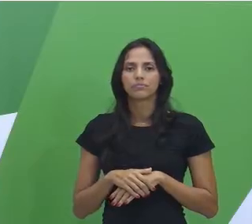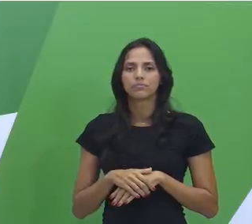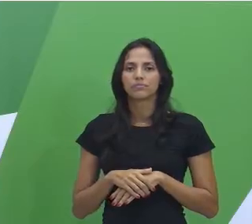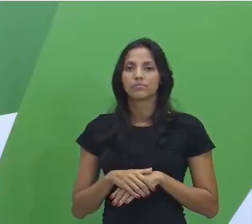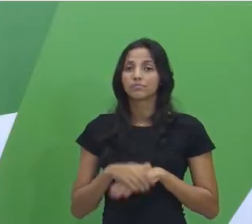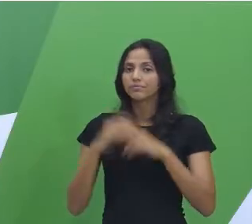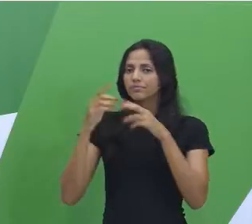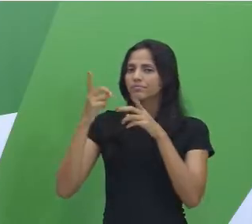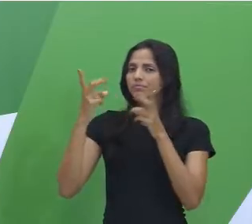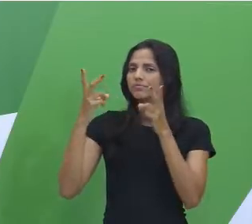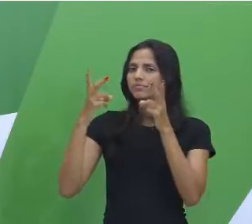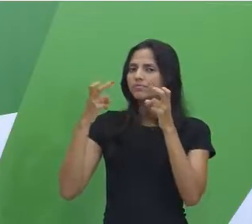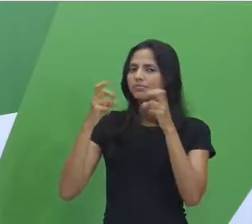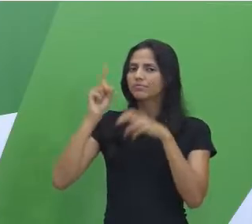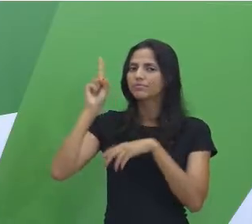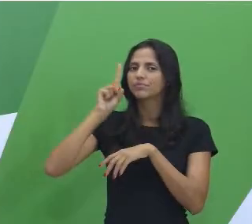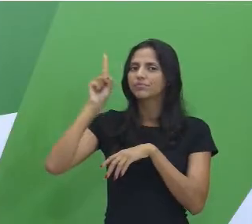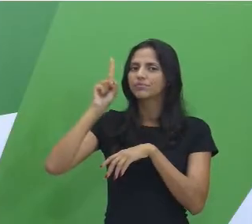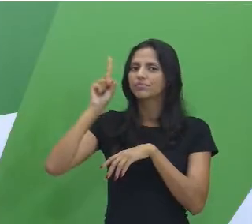Nessa indicação,